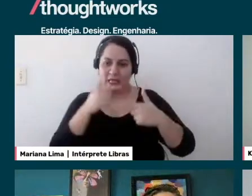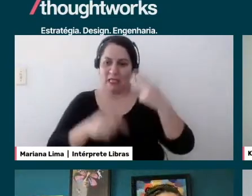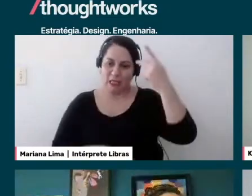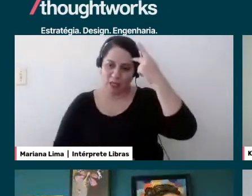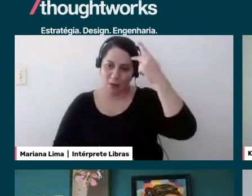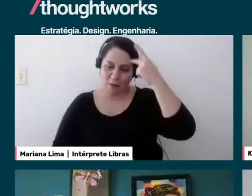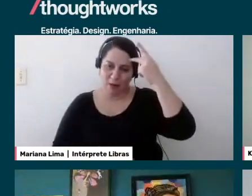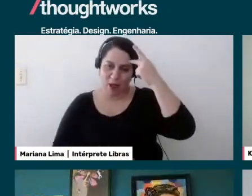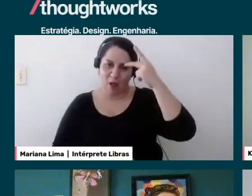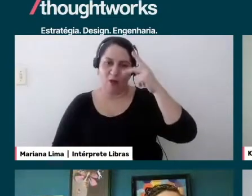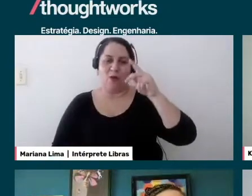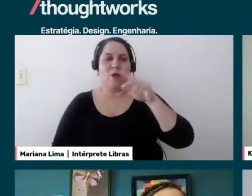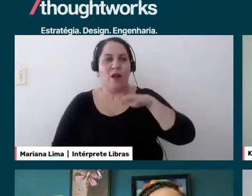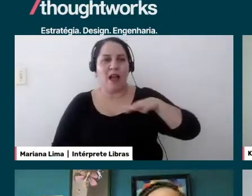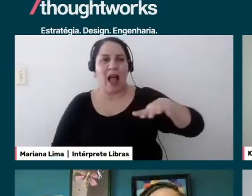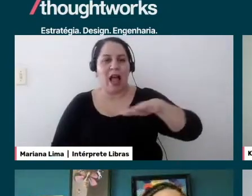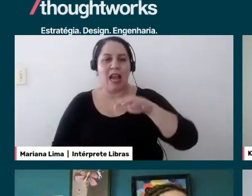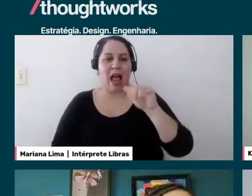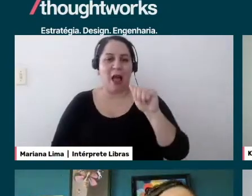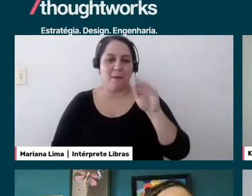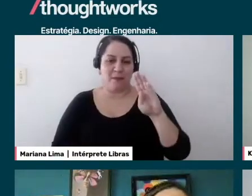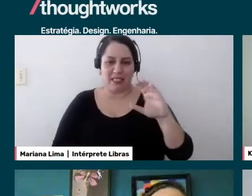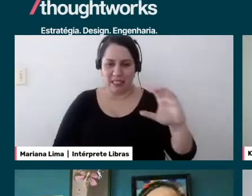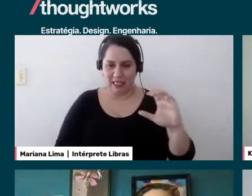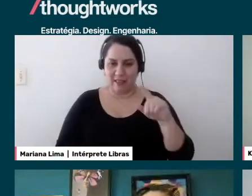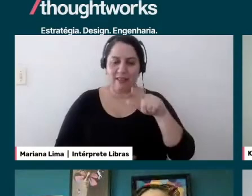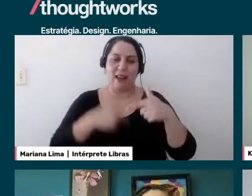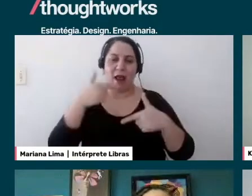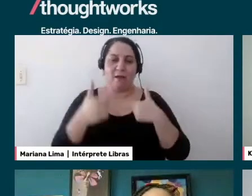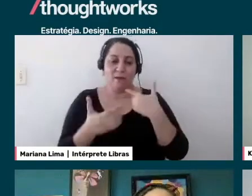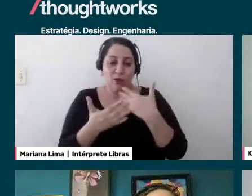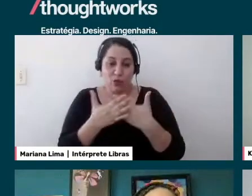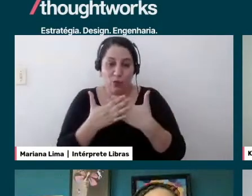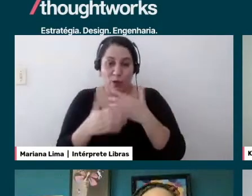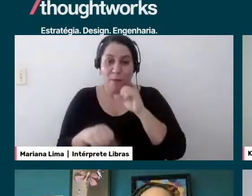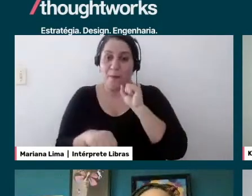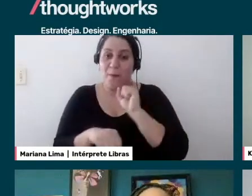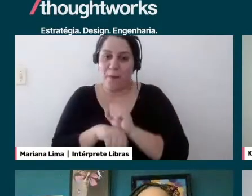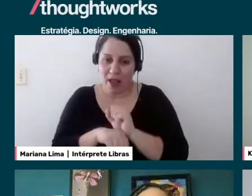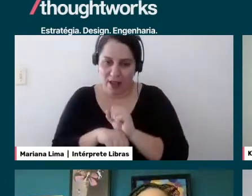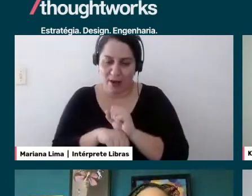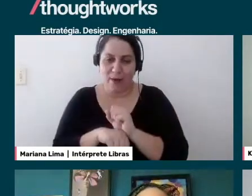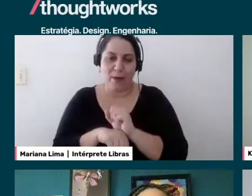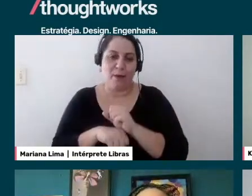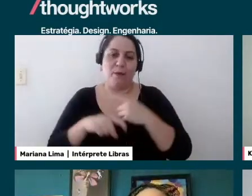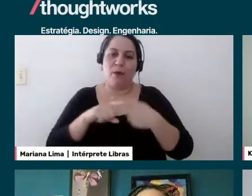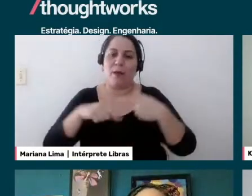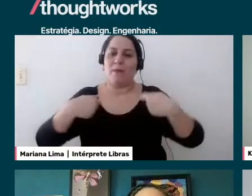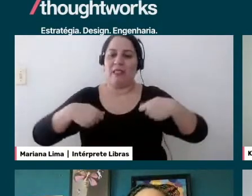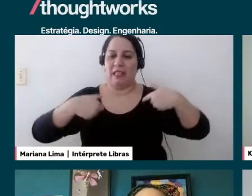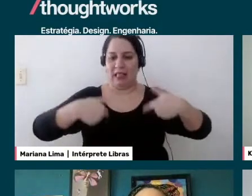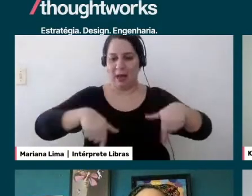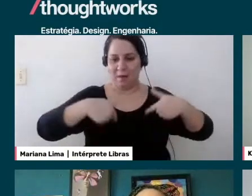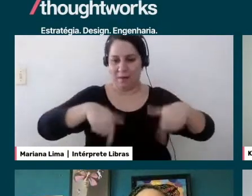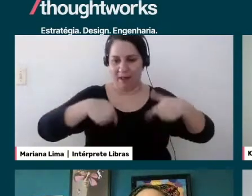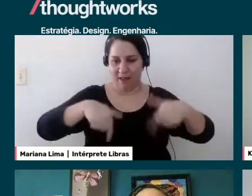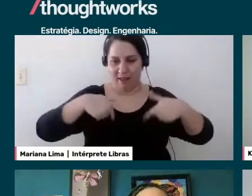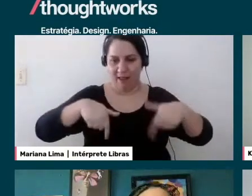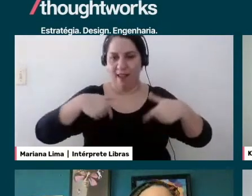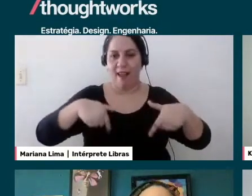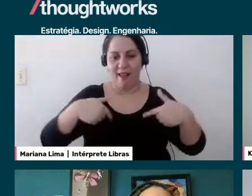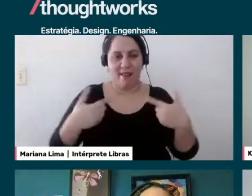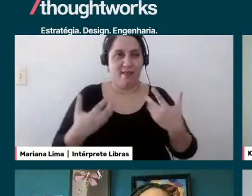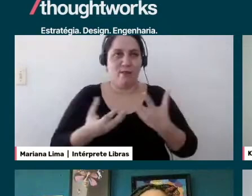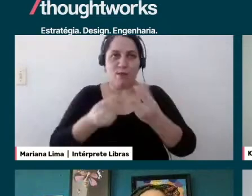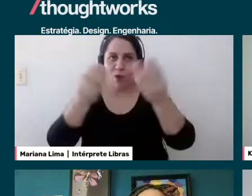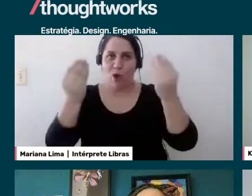Paulista, teve que interromper os estudos para trampar, né, para trabalhar, porque essa é muita realidade de